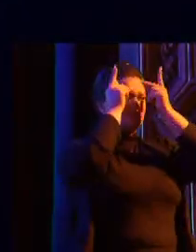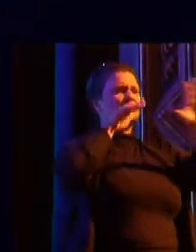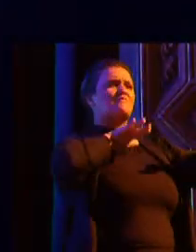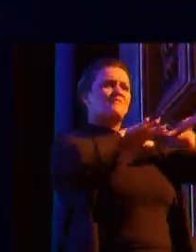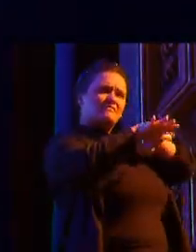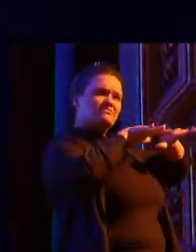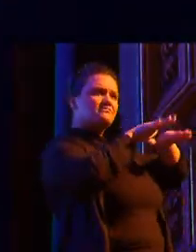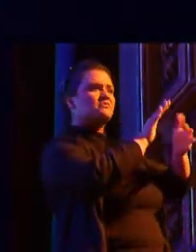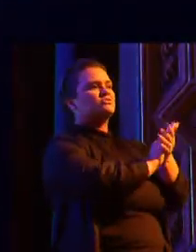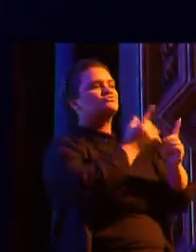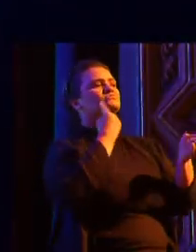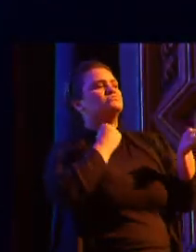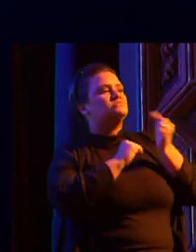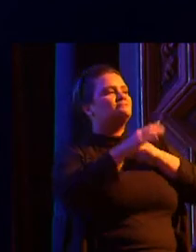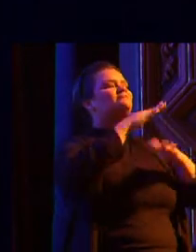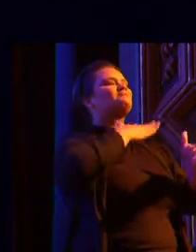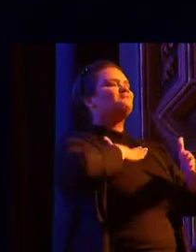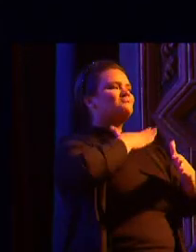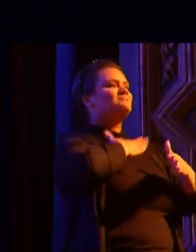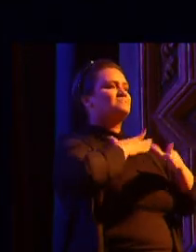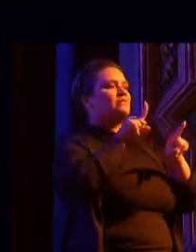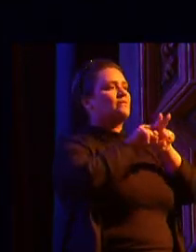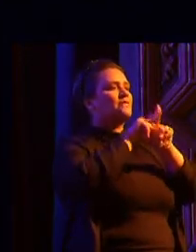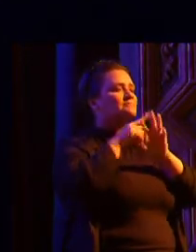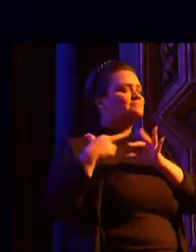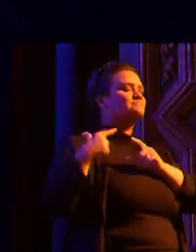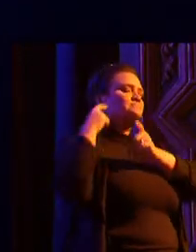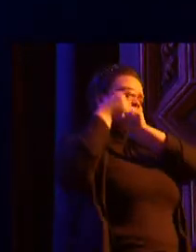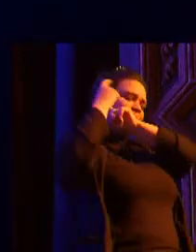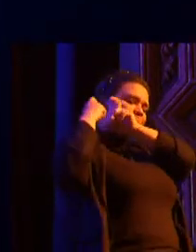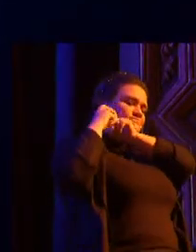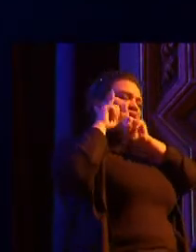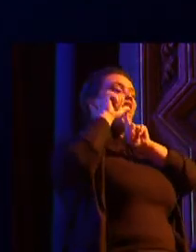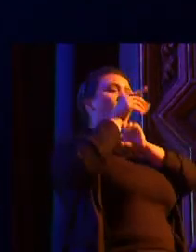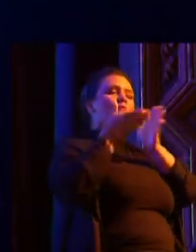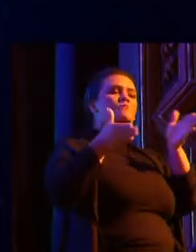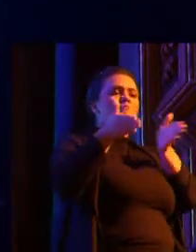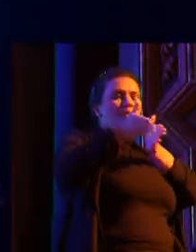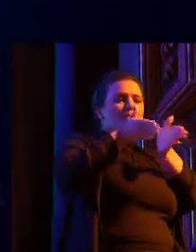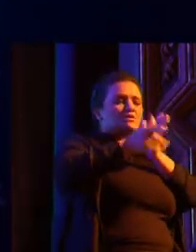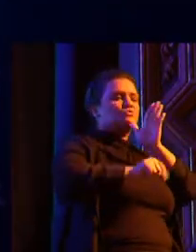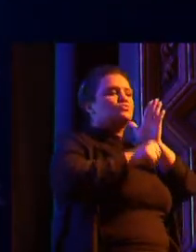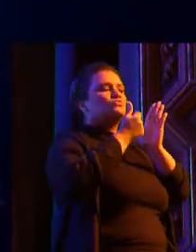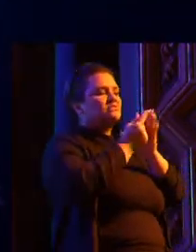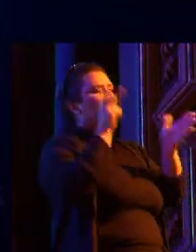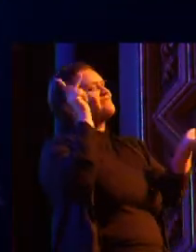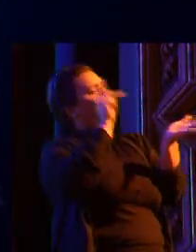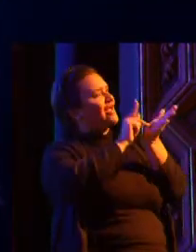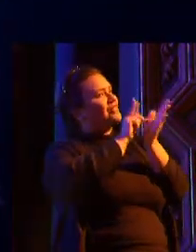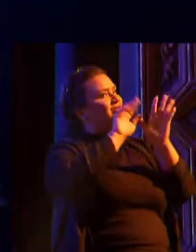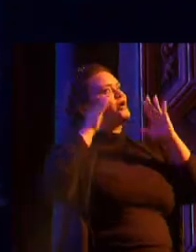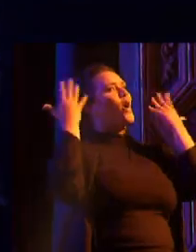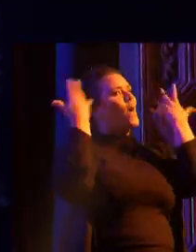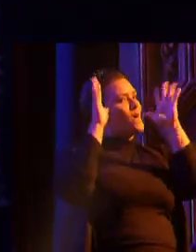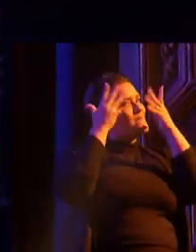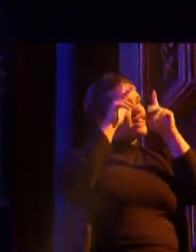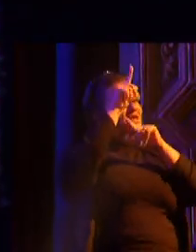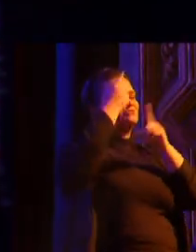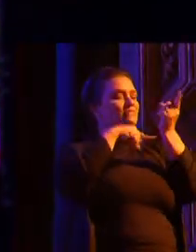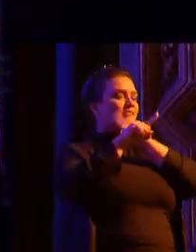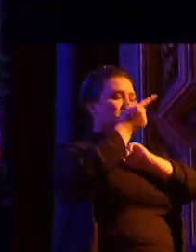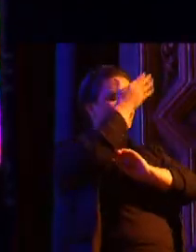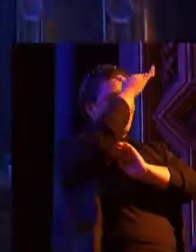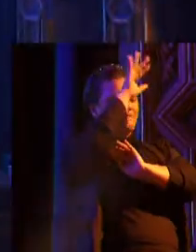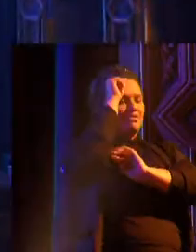movimentos, ritmos e trajetórias. É um momento único que, na verdade, é uma homenagem à música amazônica, que é